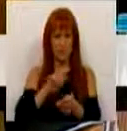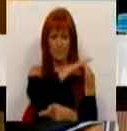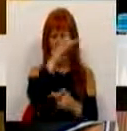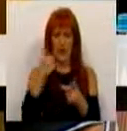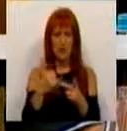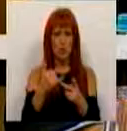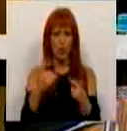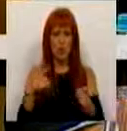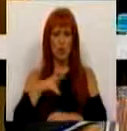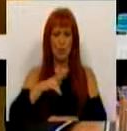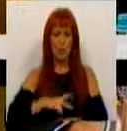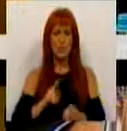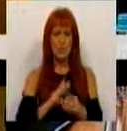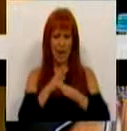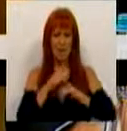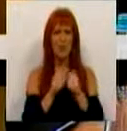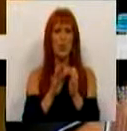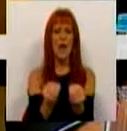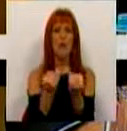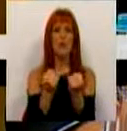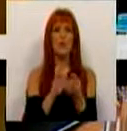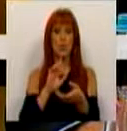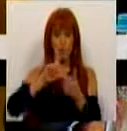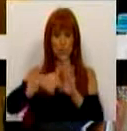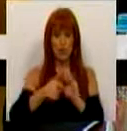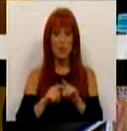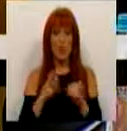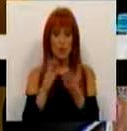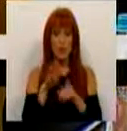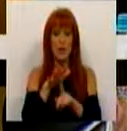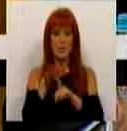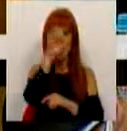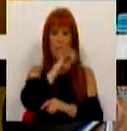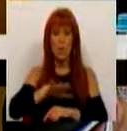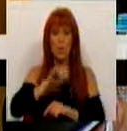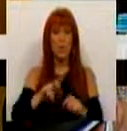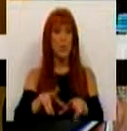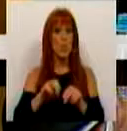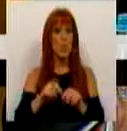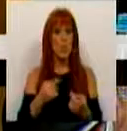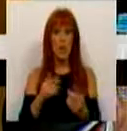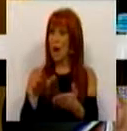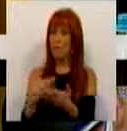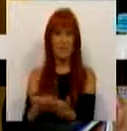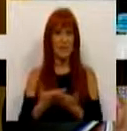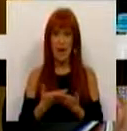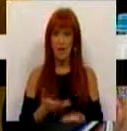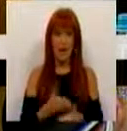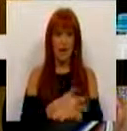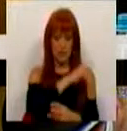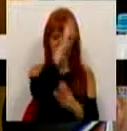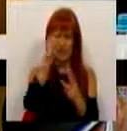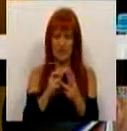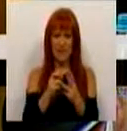Segundo, Portugal terá acesso a toda a informação do projeto e ao estudo de impacto ambiental que nunca nos foi apresentado.